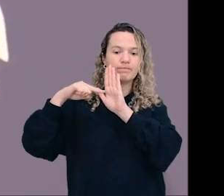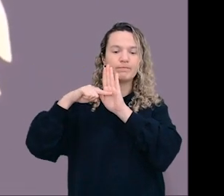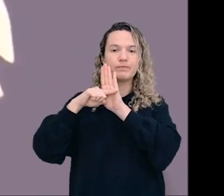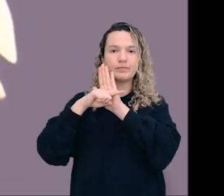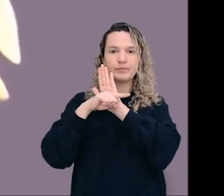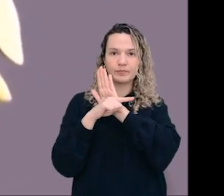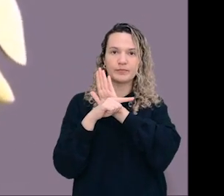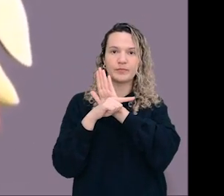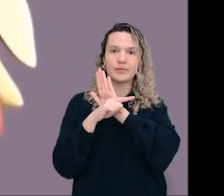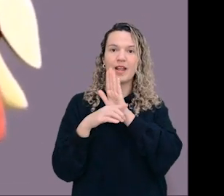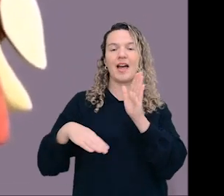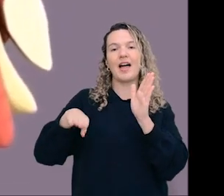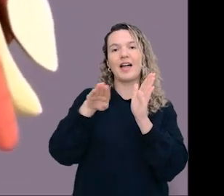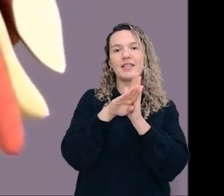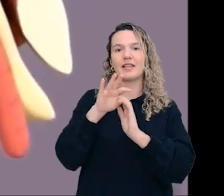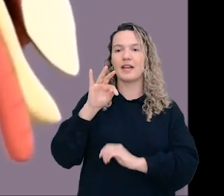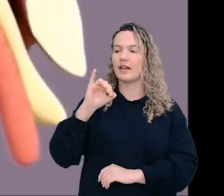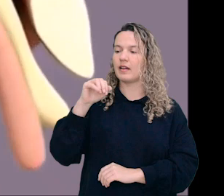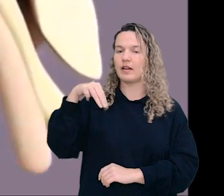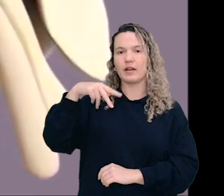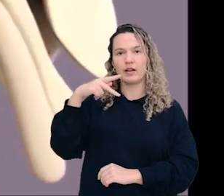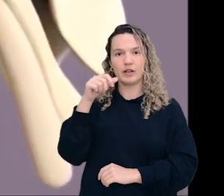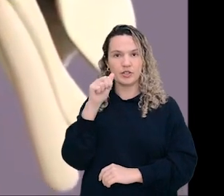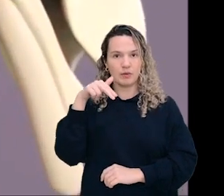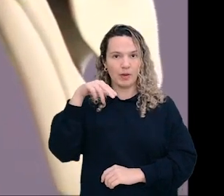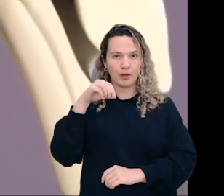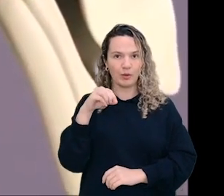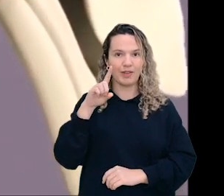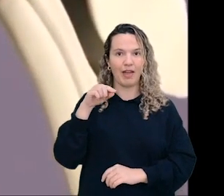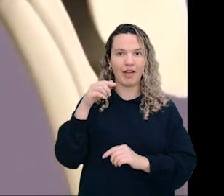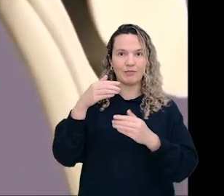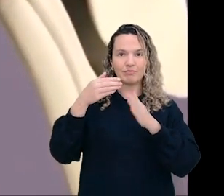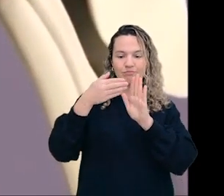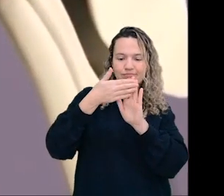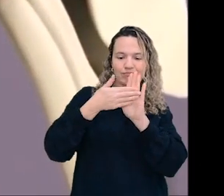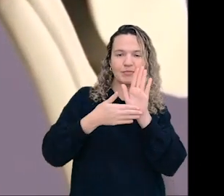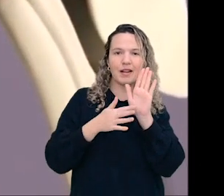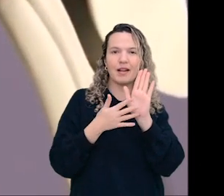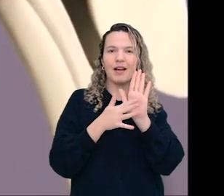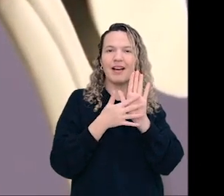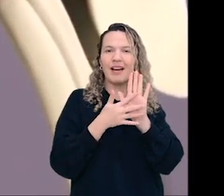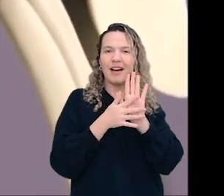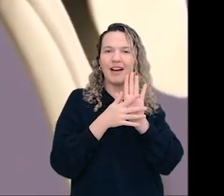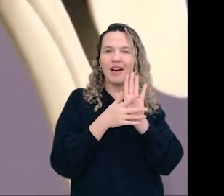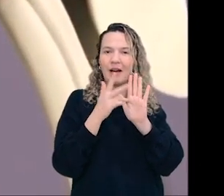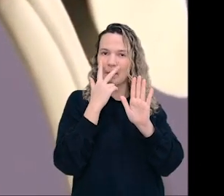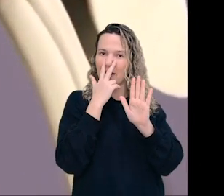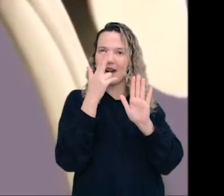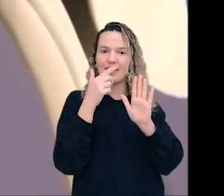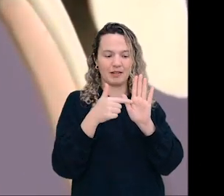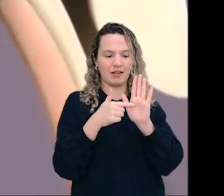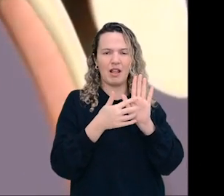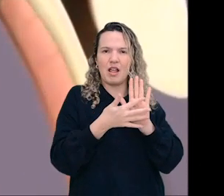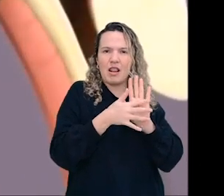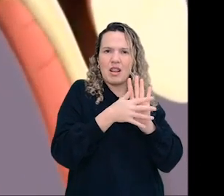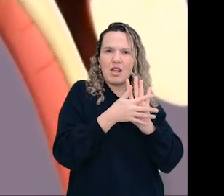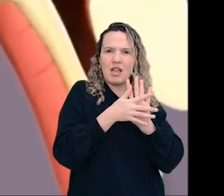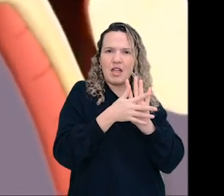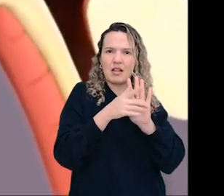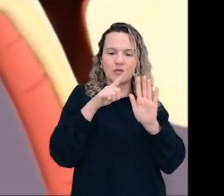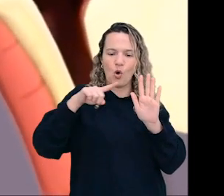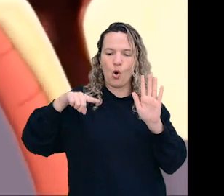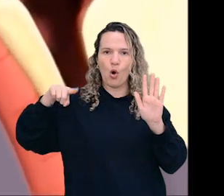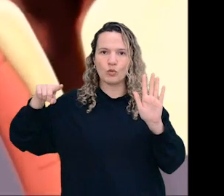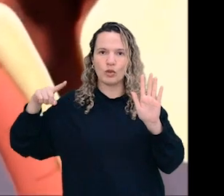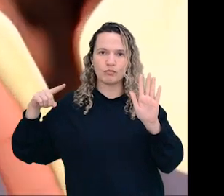pavilhão auditivo, passa então pelo canal auditivo e chega até o tímpano, que é uma membrana que parece um tambor.